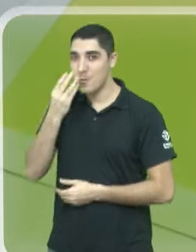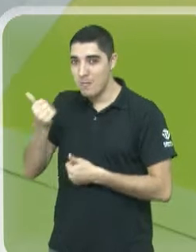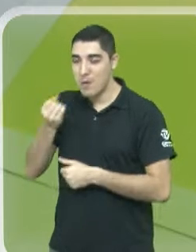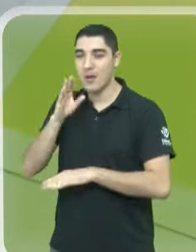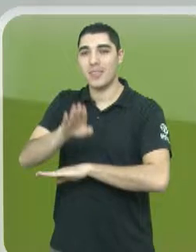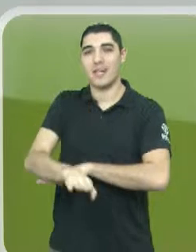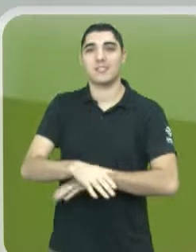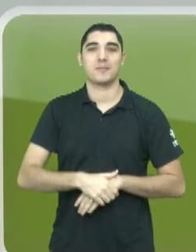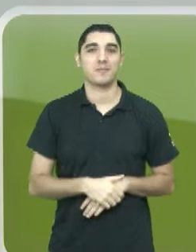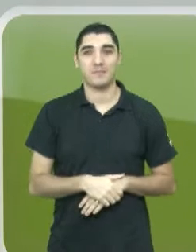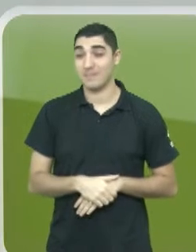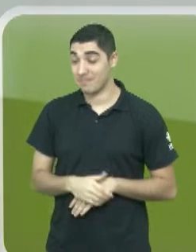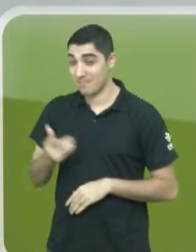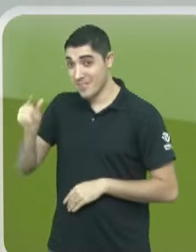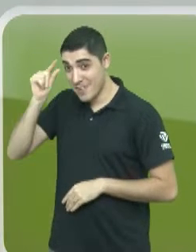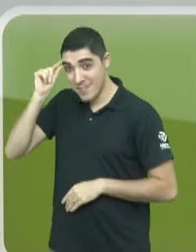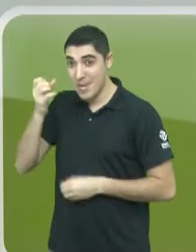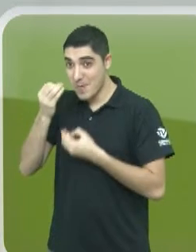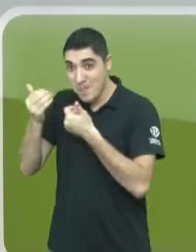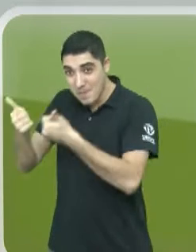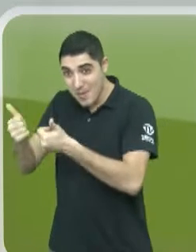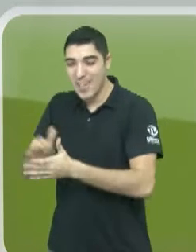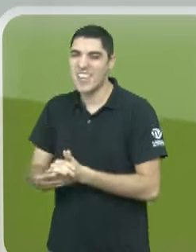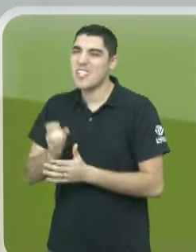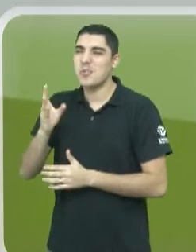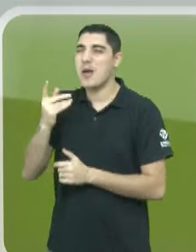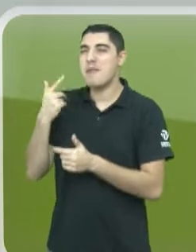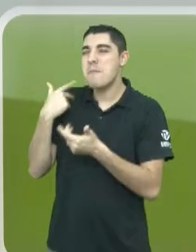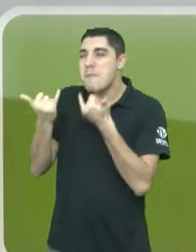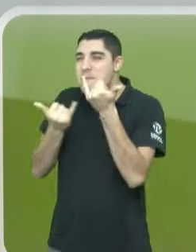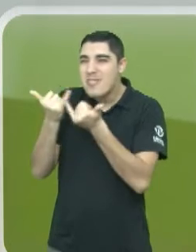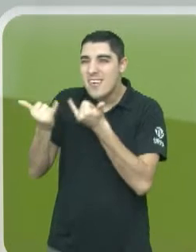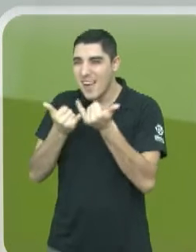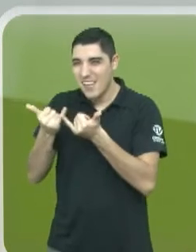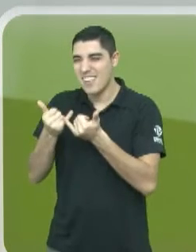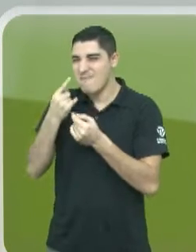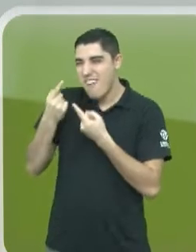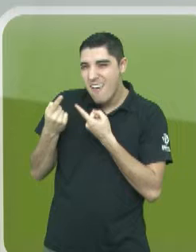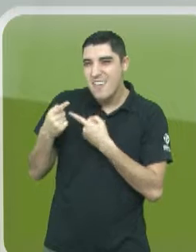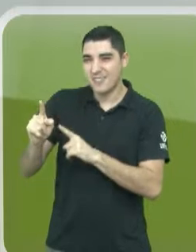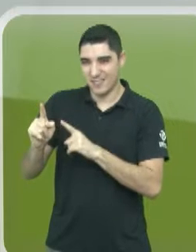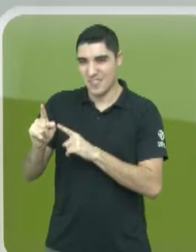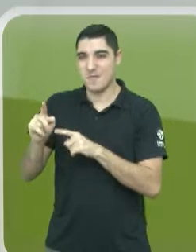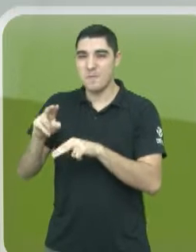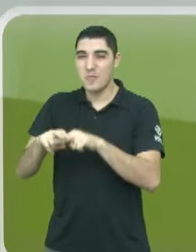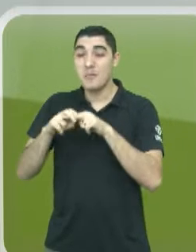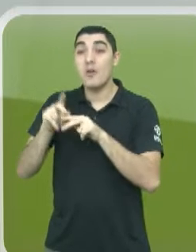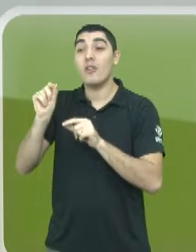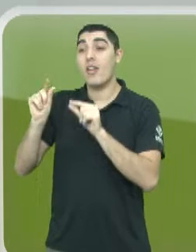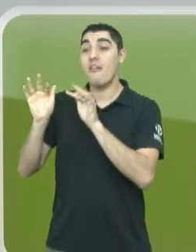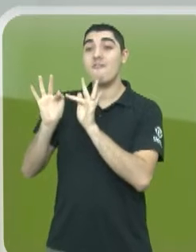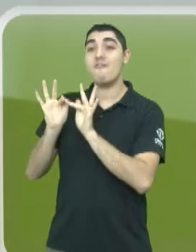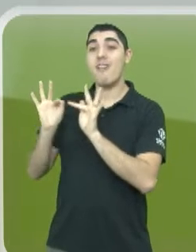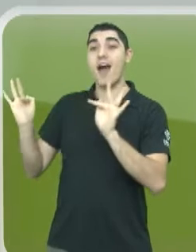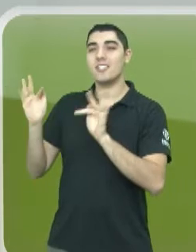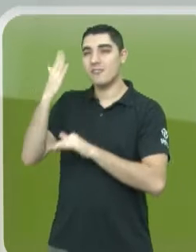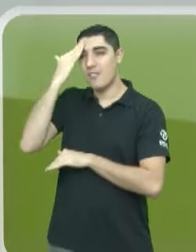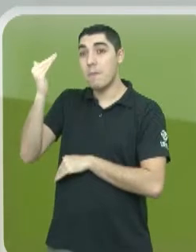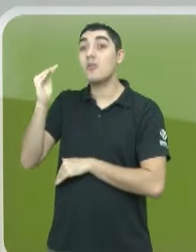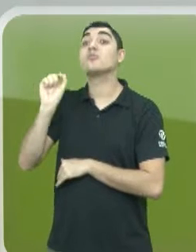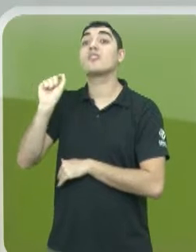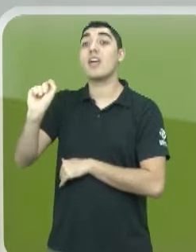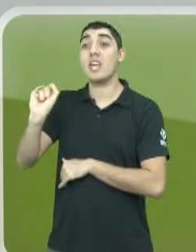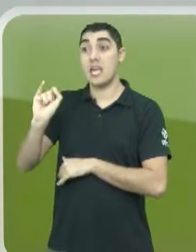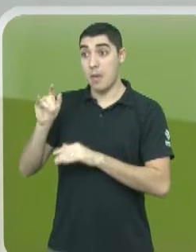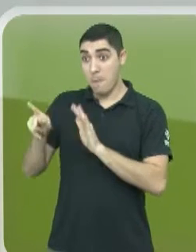tarde. Como é que vai, Vieira? Tudo bem? Foi apenas uma pegadinha, né? Adaptando, inclusive, uma frase muito conhecida: se for para o bem